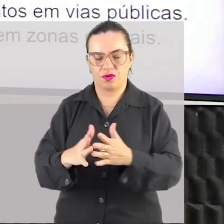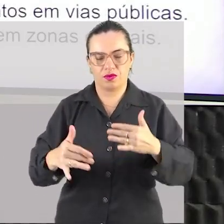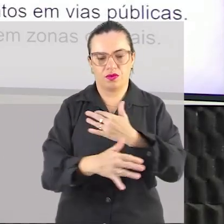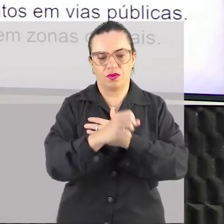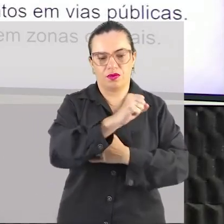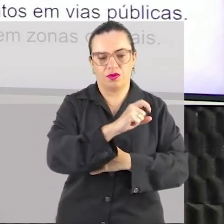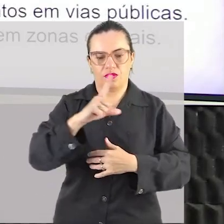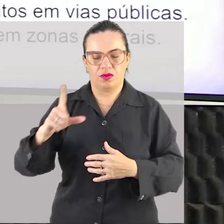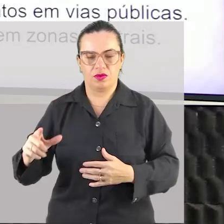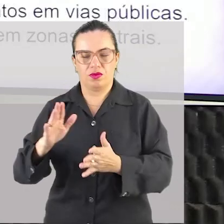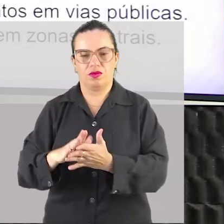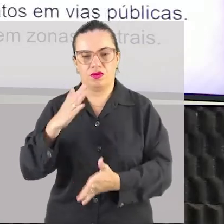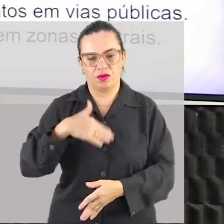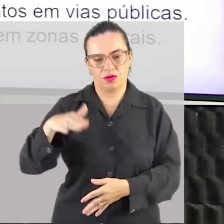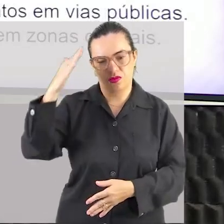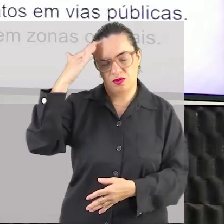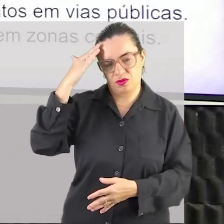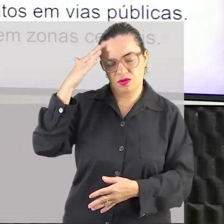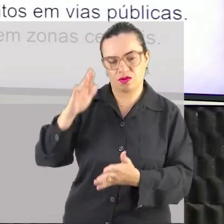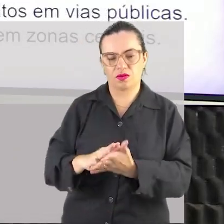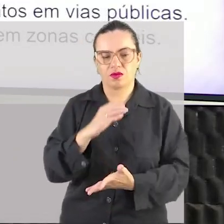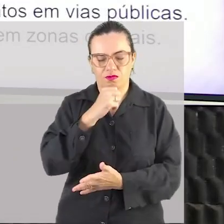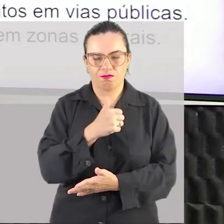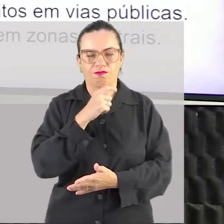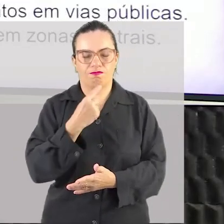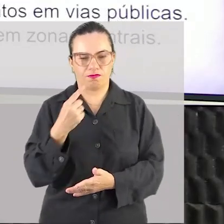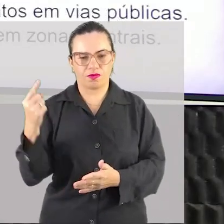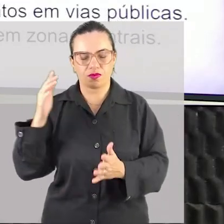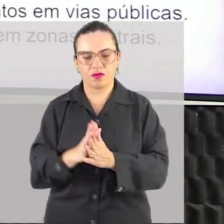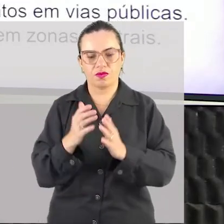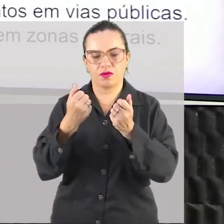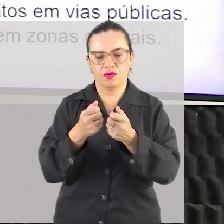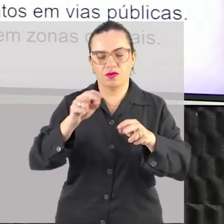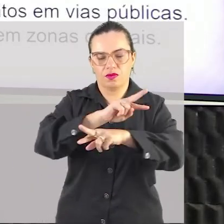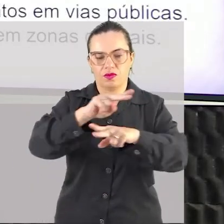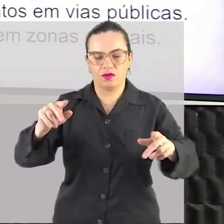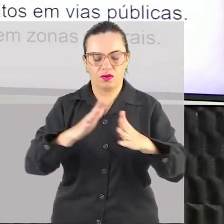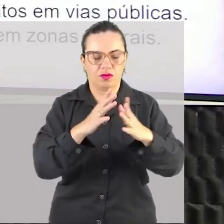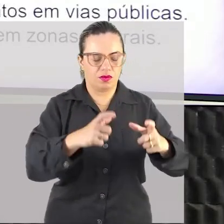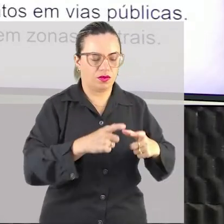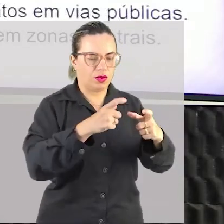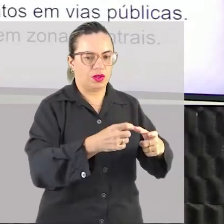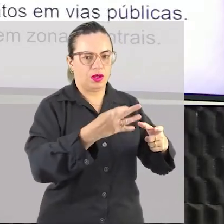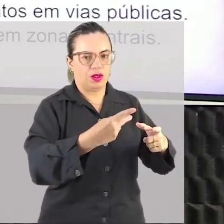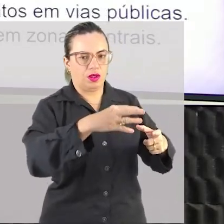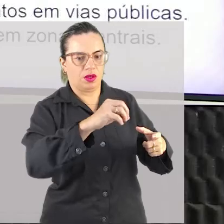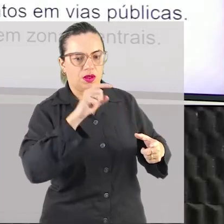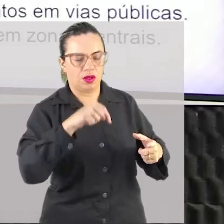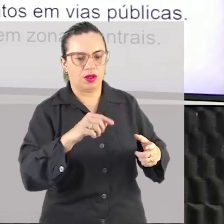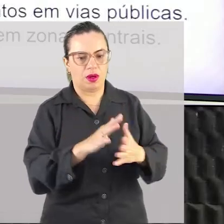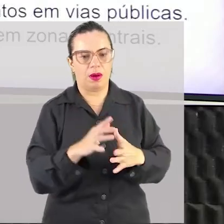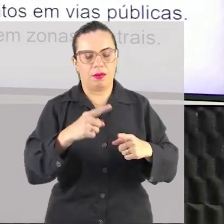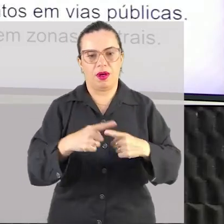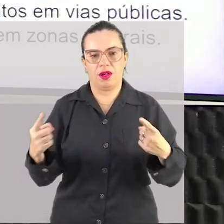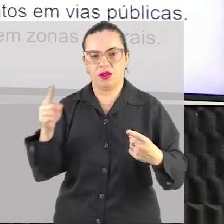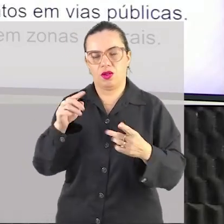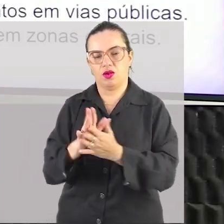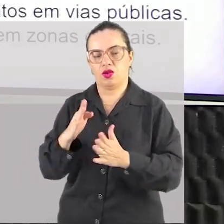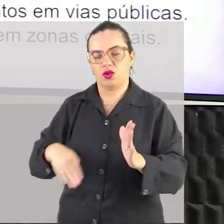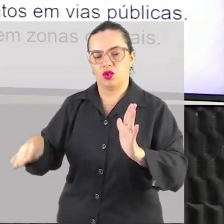Luís vai entender muito bem do que eu tô falando eles têm ônibus que servem aos bairros mas que não necessariamente vão até o